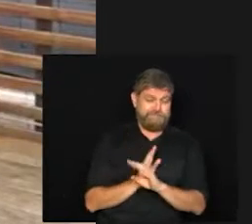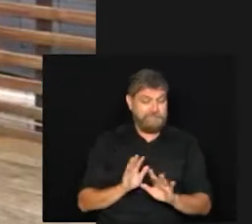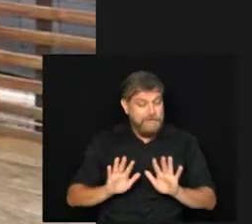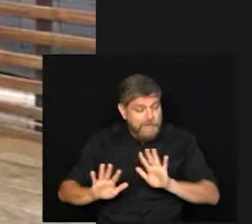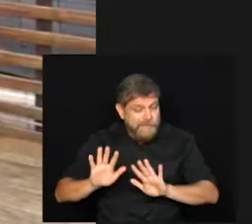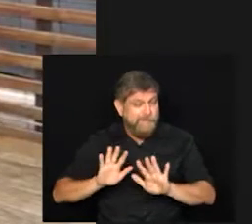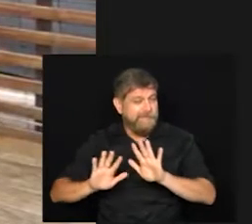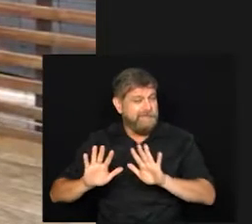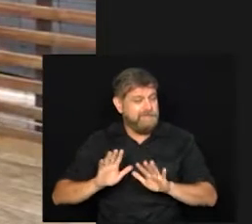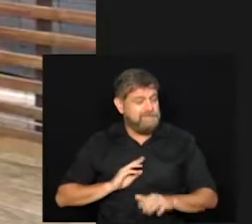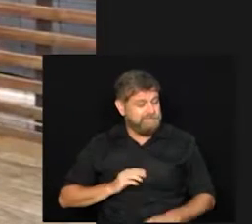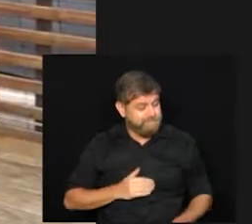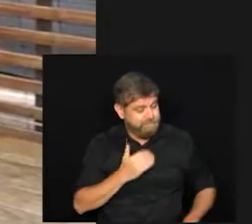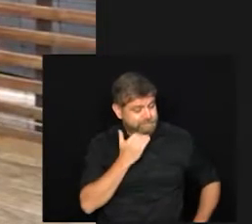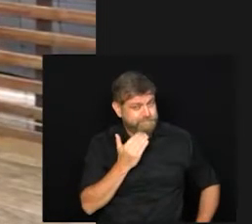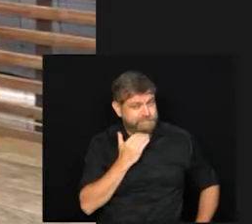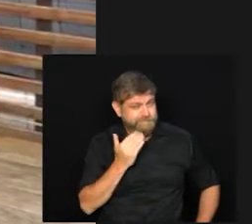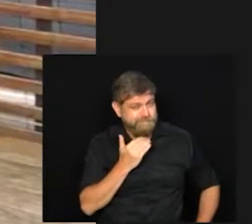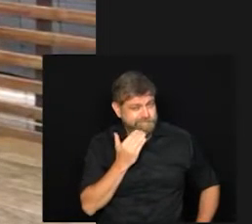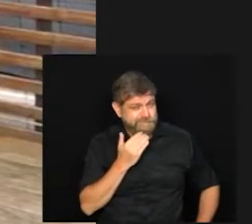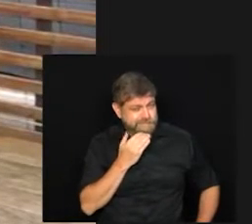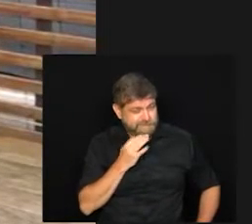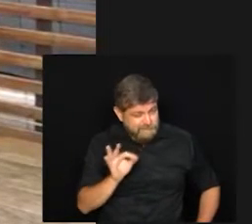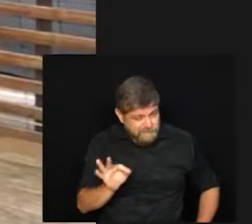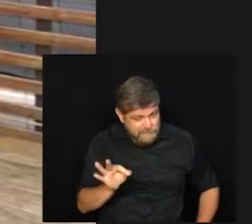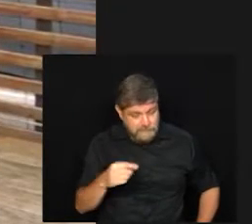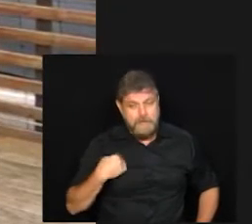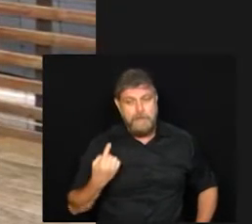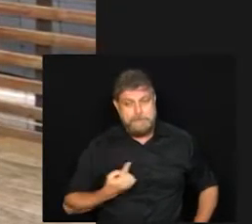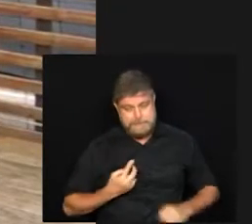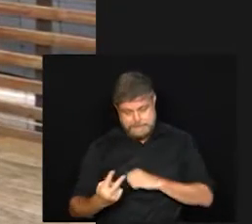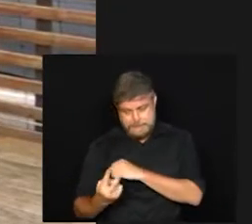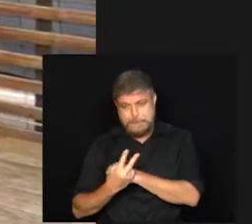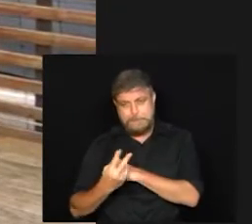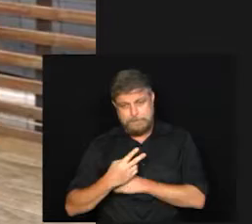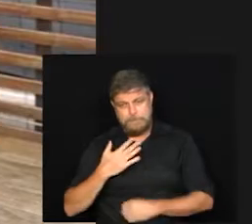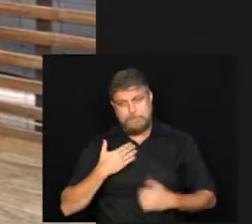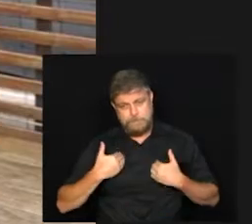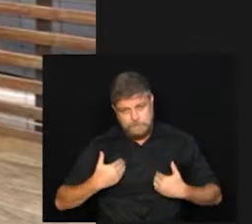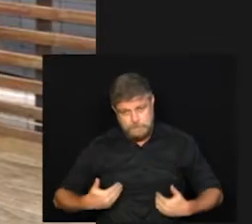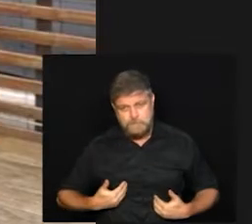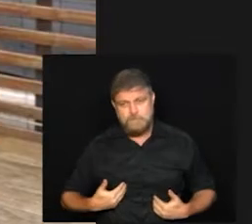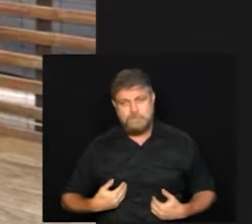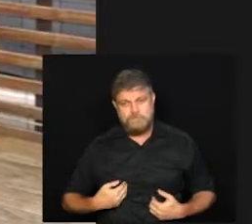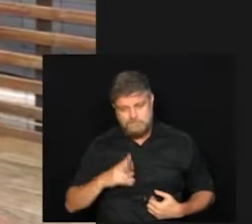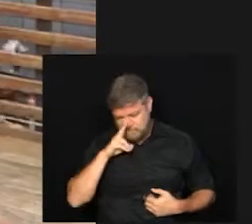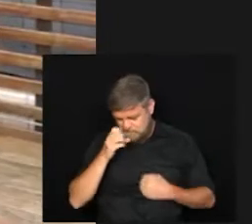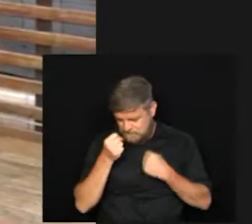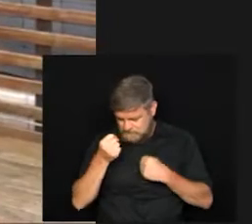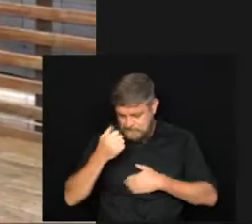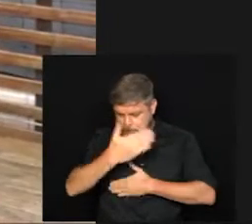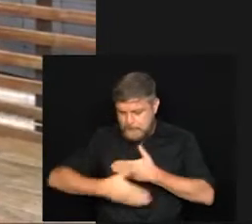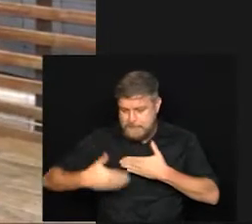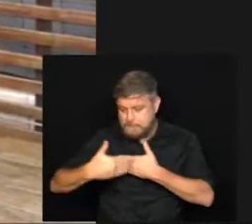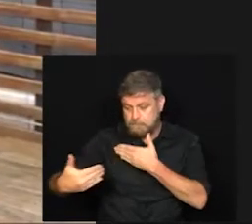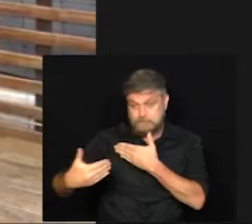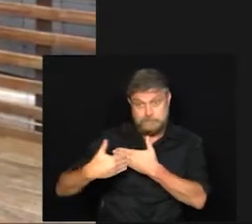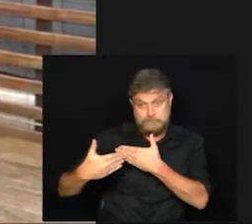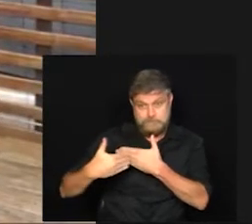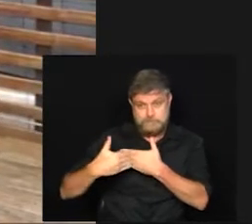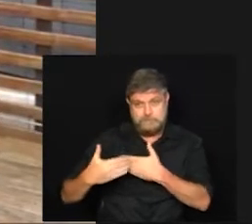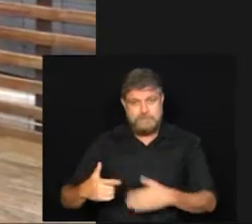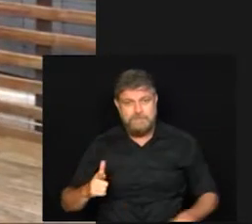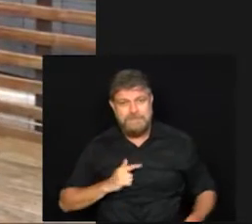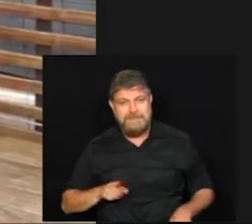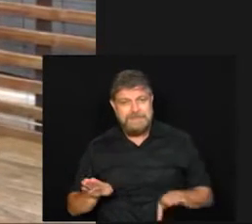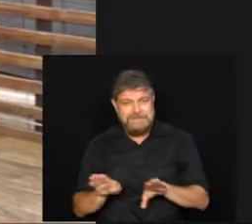isso, né? Mas a gente está sempre se cuidando e cuidando sempre da imunidade, procurando deixar ela lá em cima. E, lógico, dentro do possível,